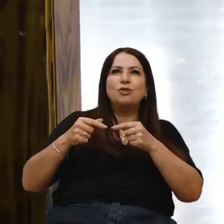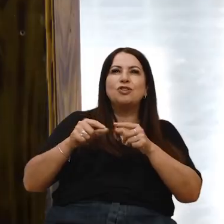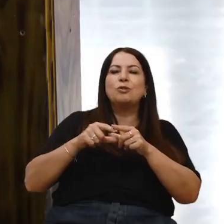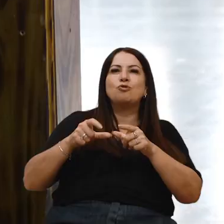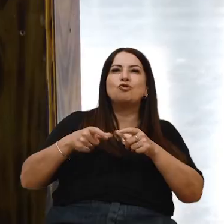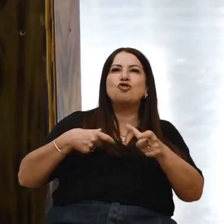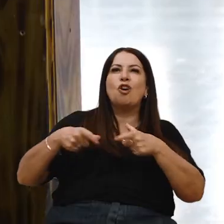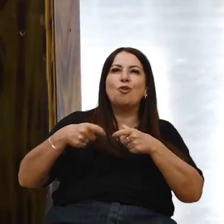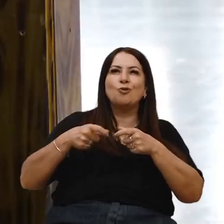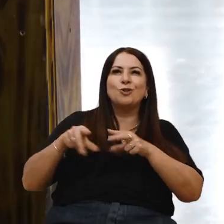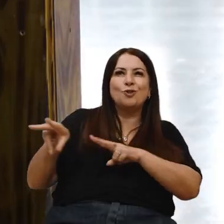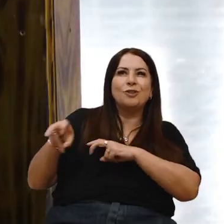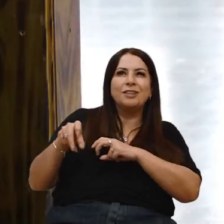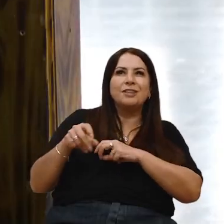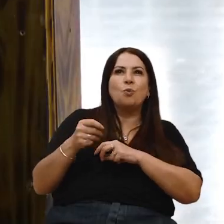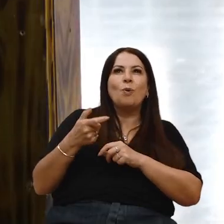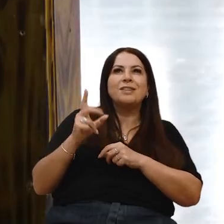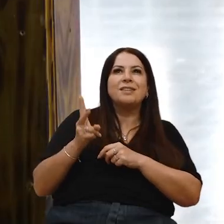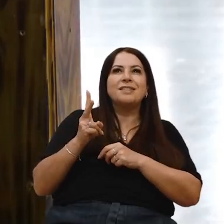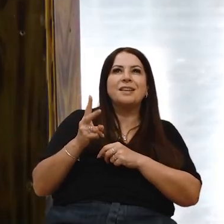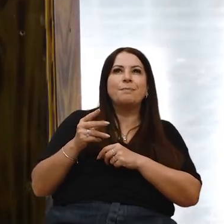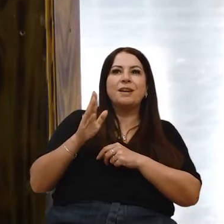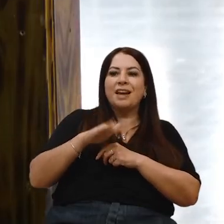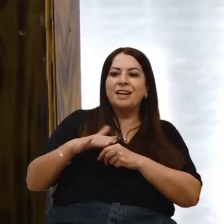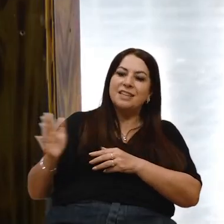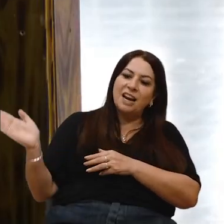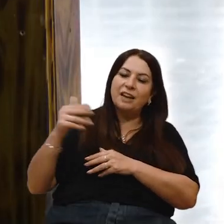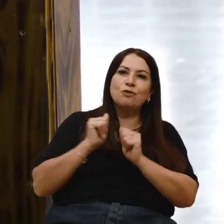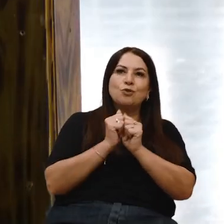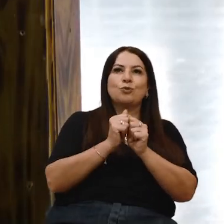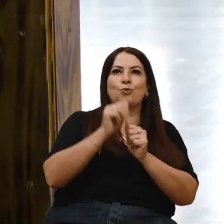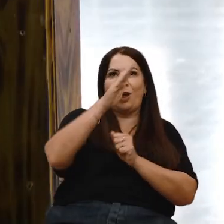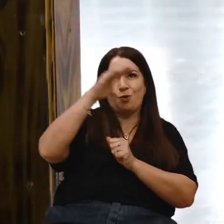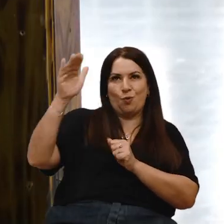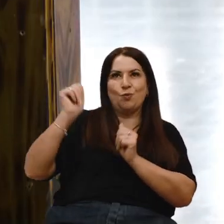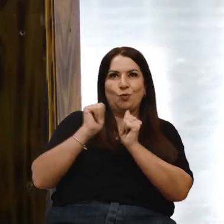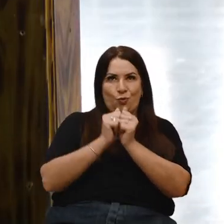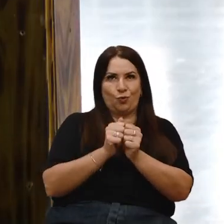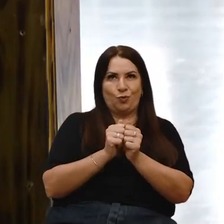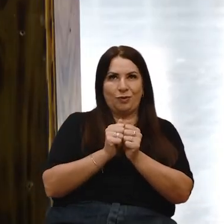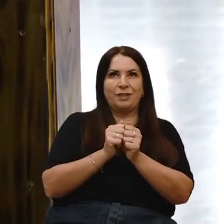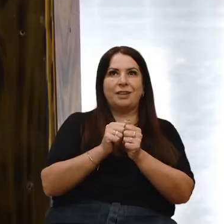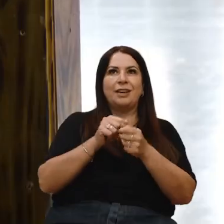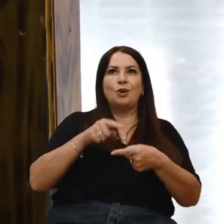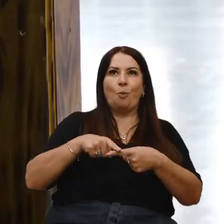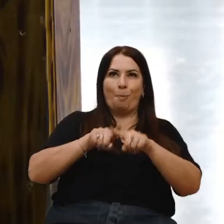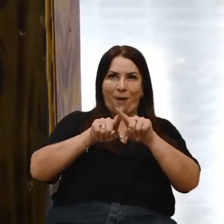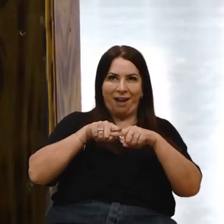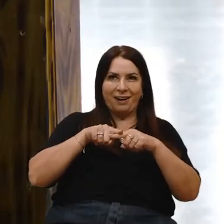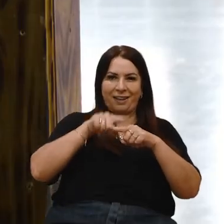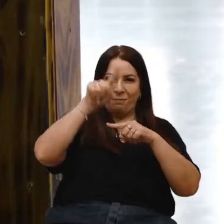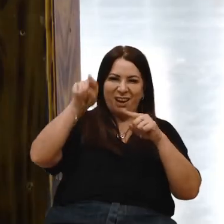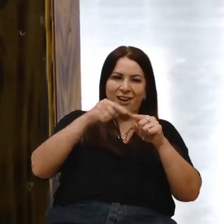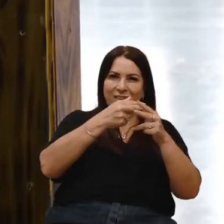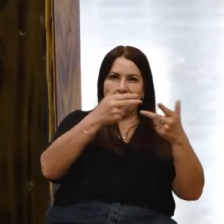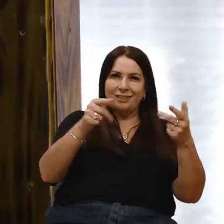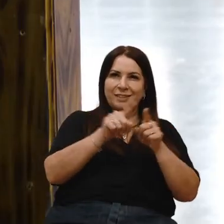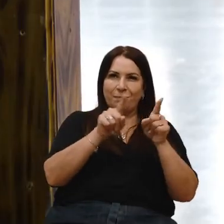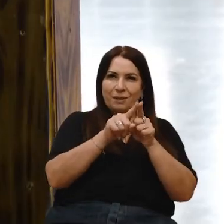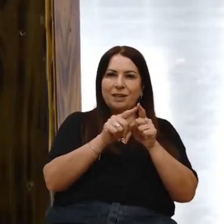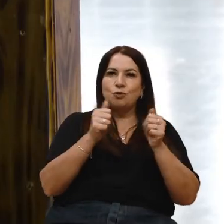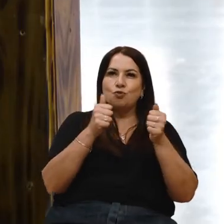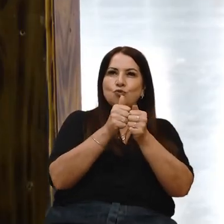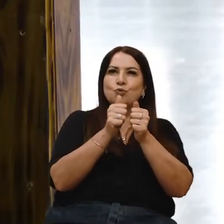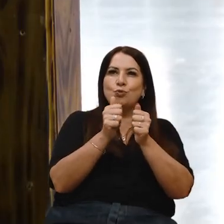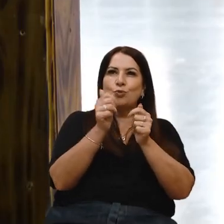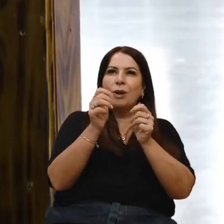Jogos Coloniais, porque geralmente a criança leva o adulto pro parque. Tem o parque de diversões aqui na festa também, lá ao fundo, né? Junto